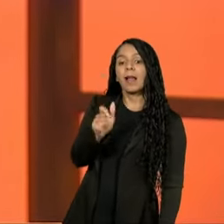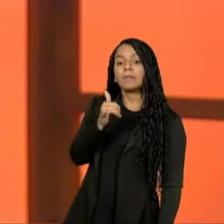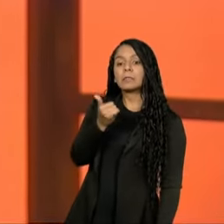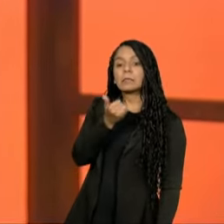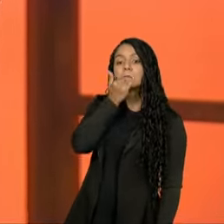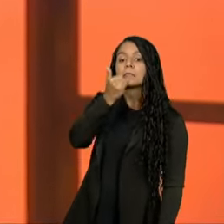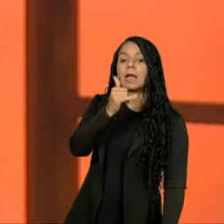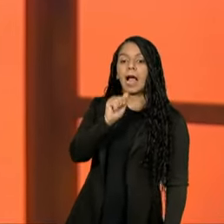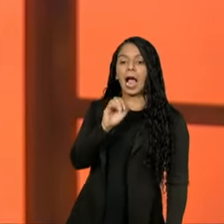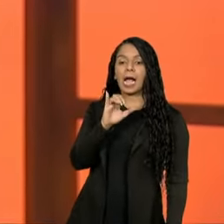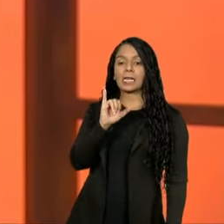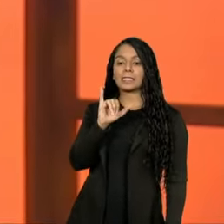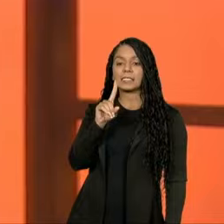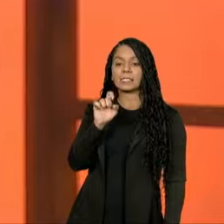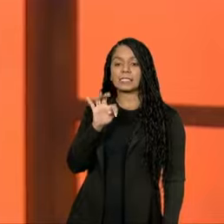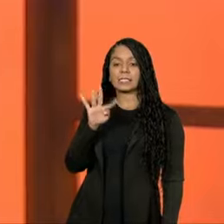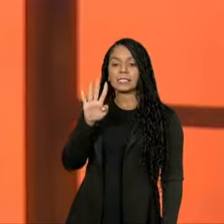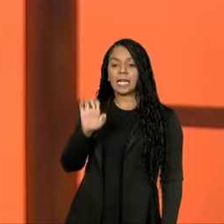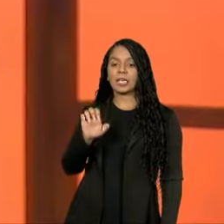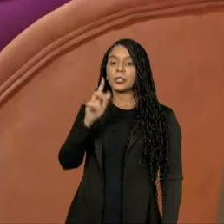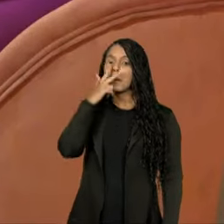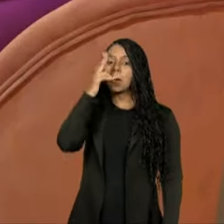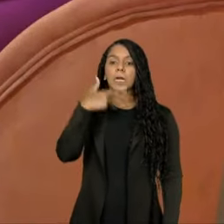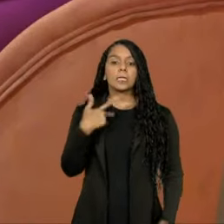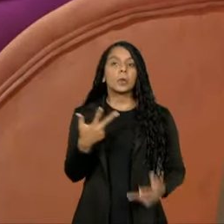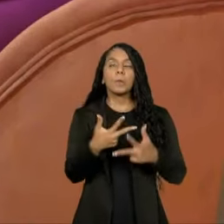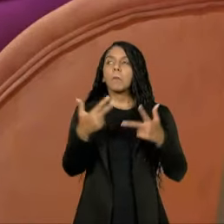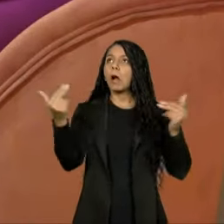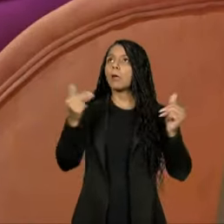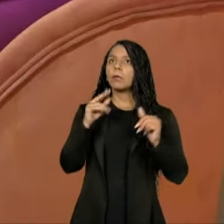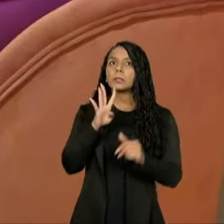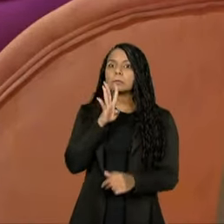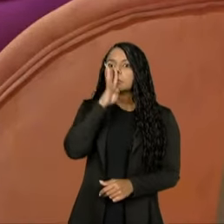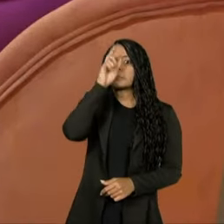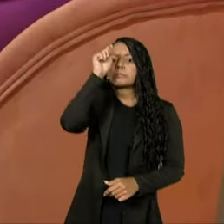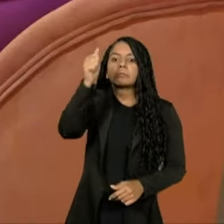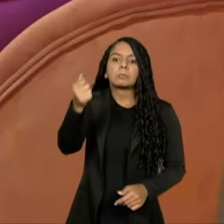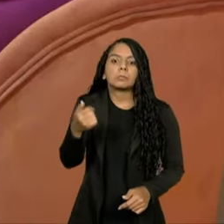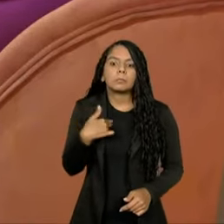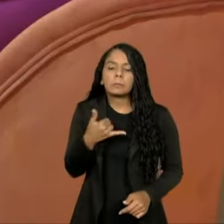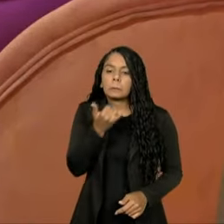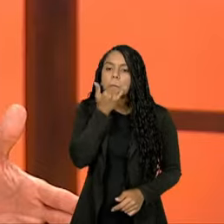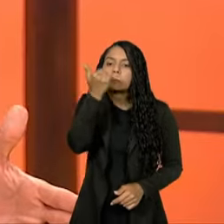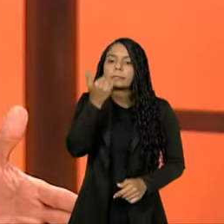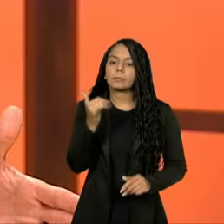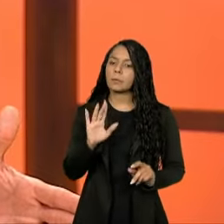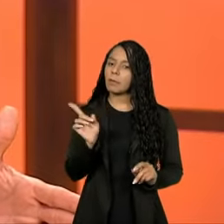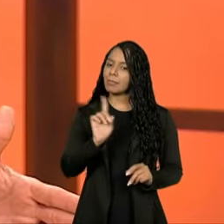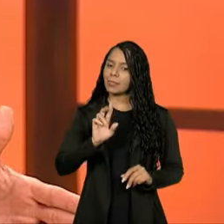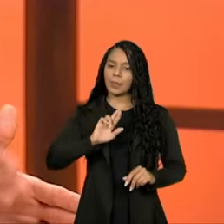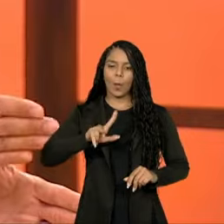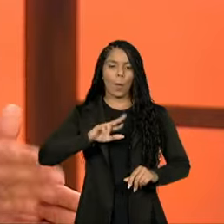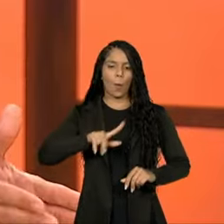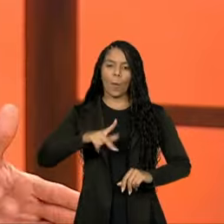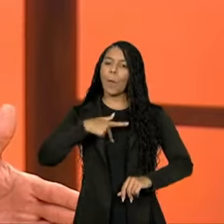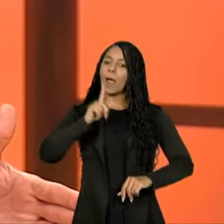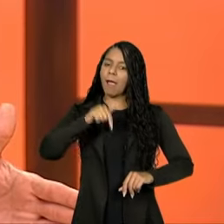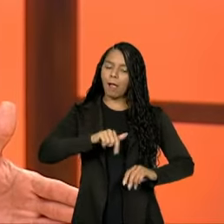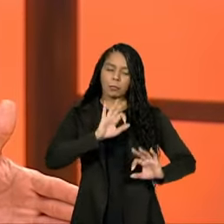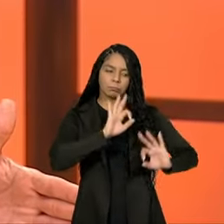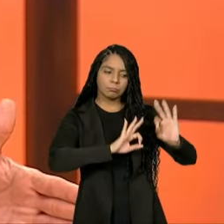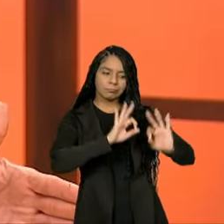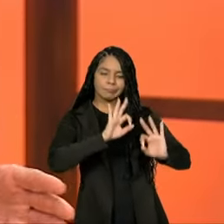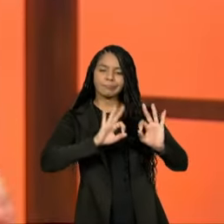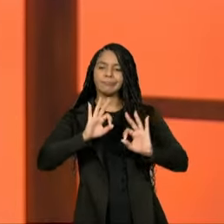Dá a entender que é algo aleatório, que é algo sem querer. Não é. Ele é construído, ele tem uma série